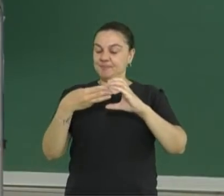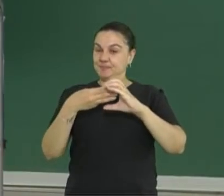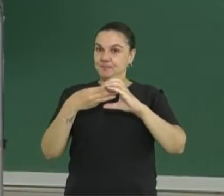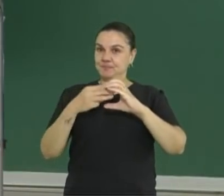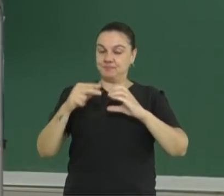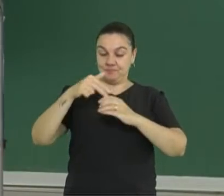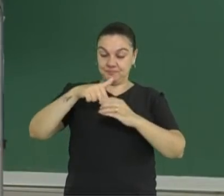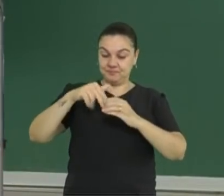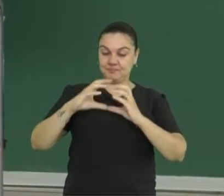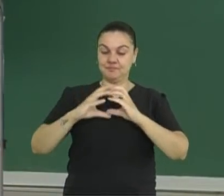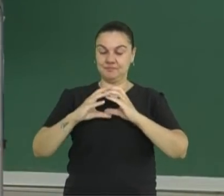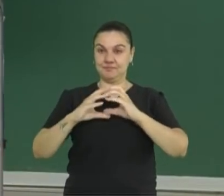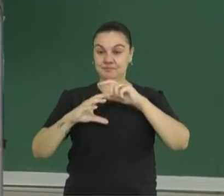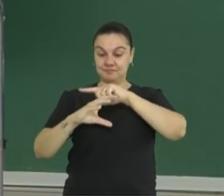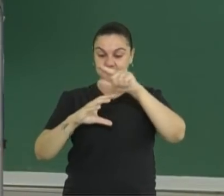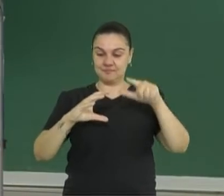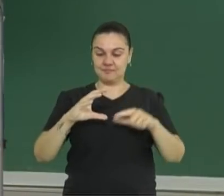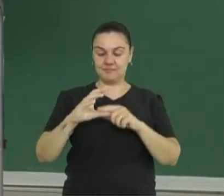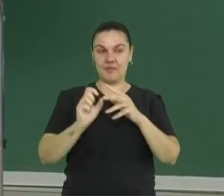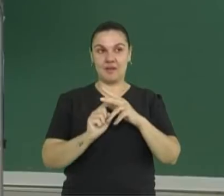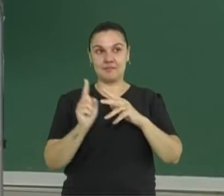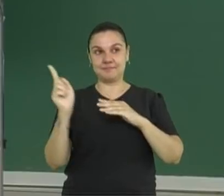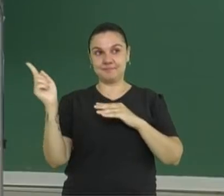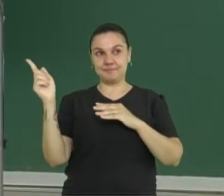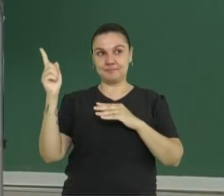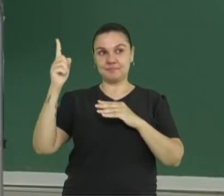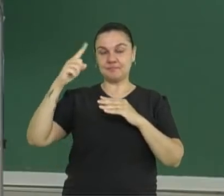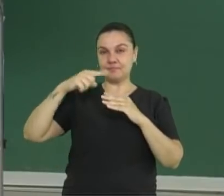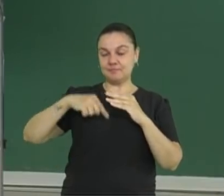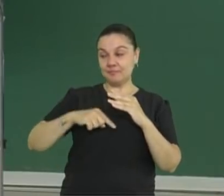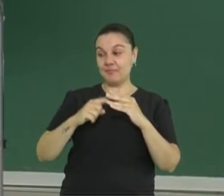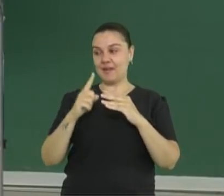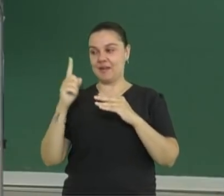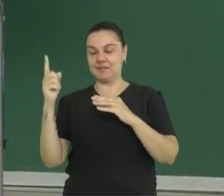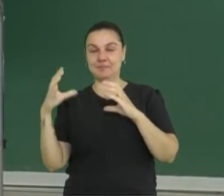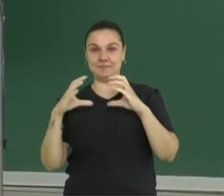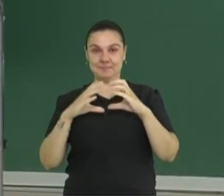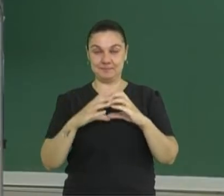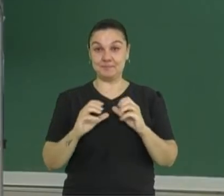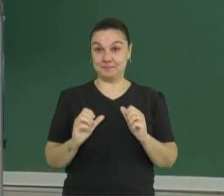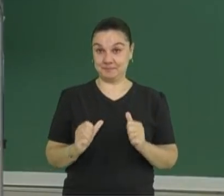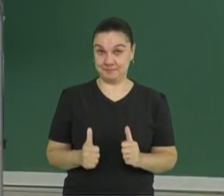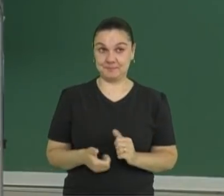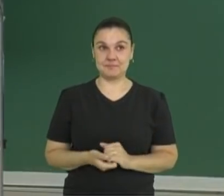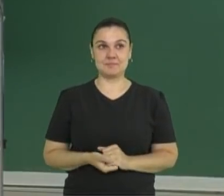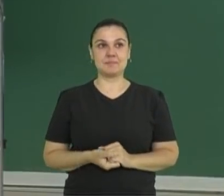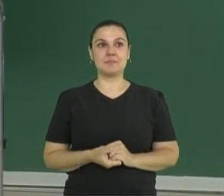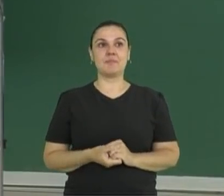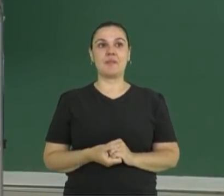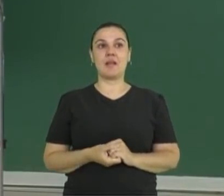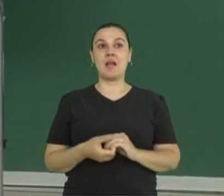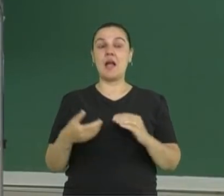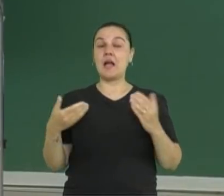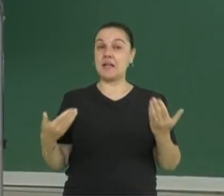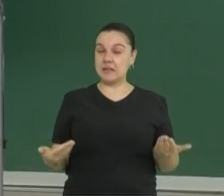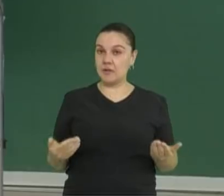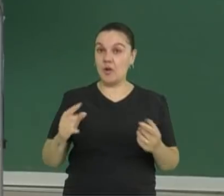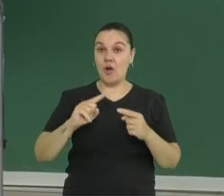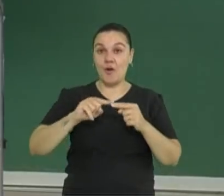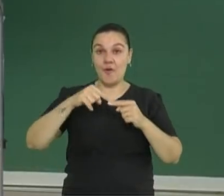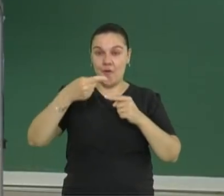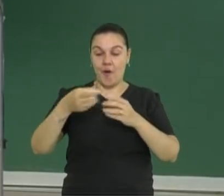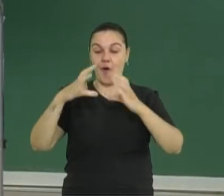e citoplasma, que ela vai viajar, vamos dizer assim, vai ocorrer o deslocamento dela. Aí, agora a